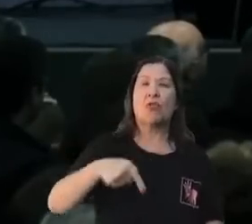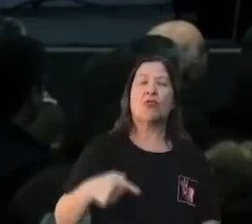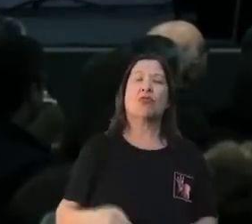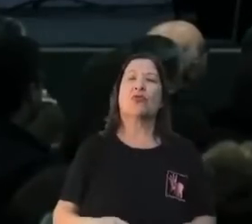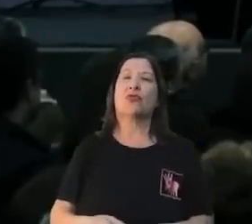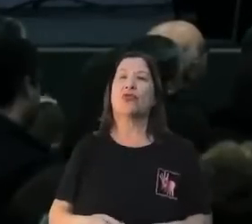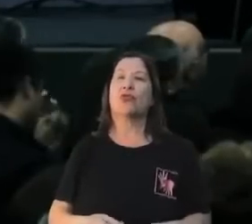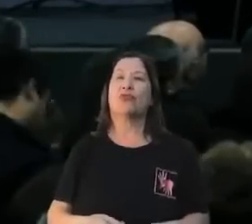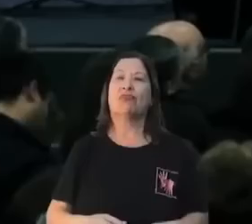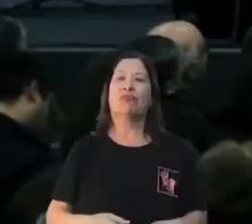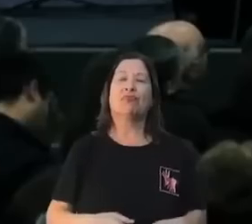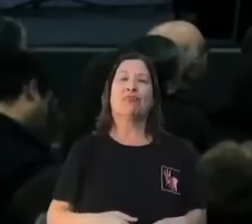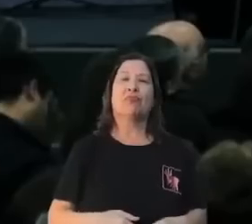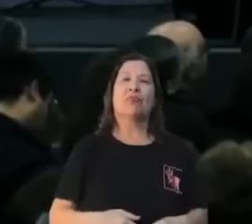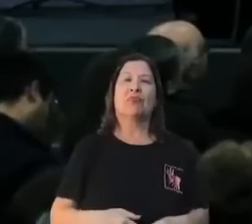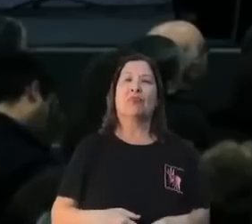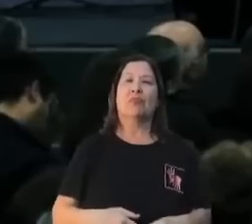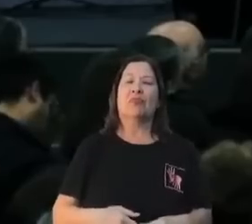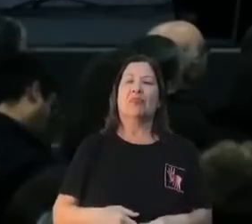futuras gerações?